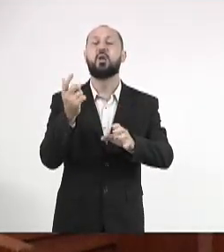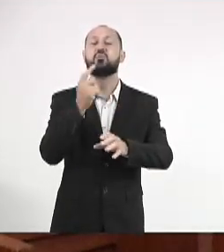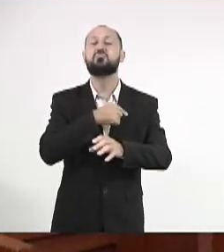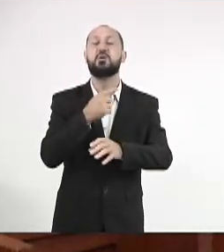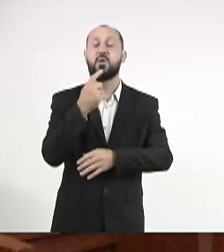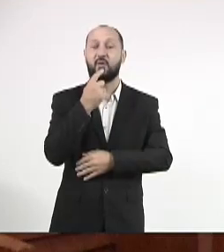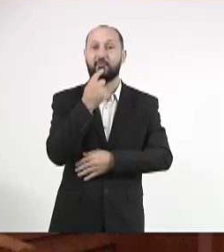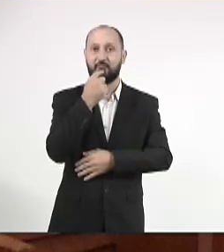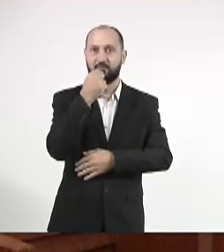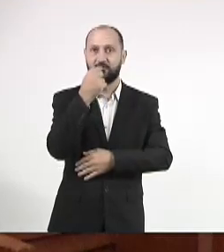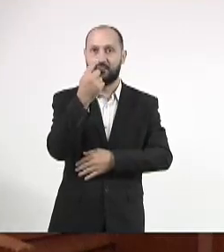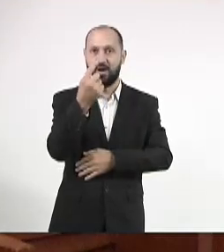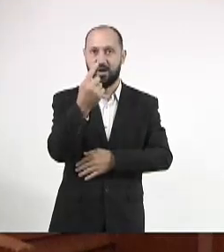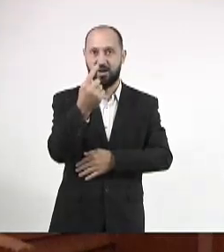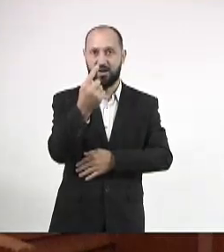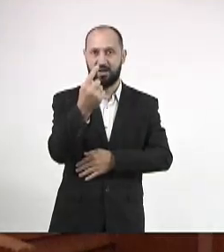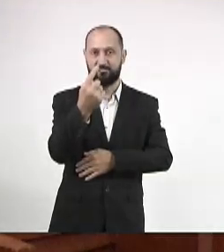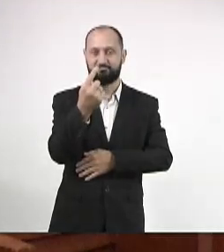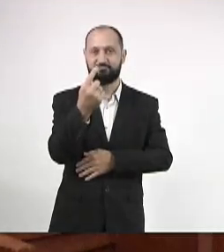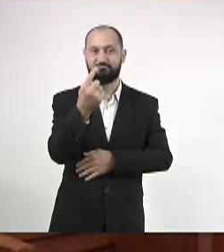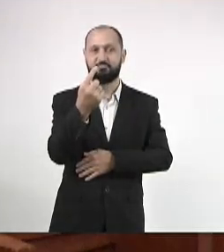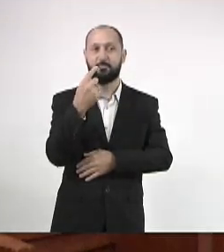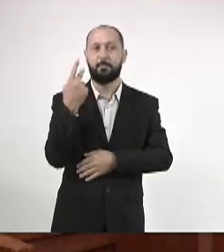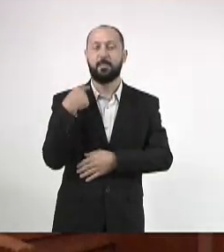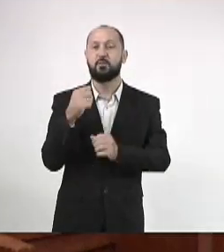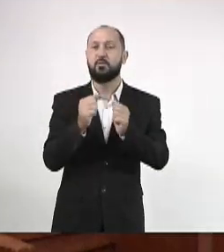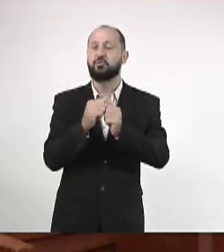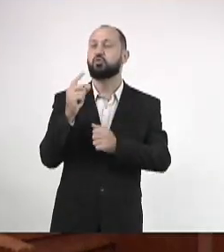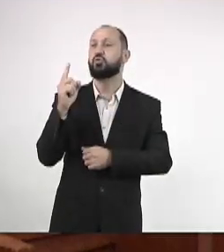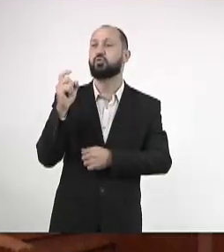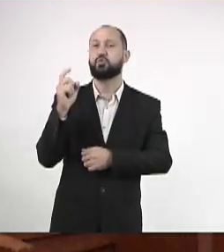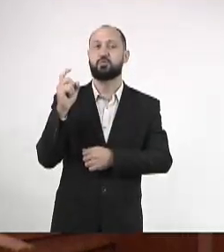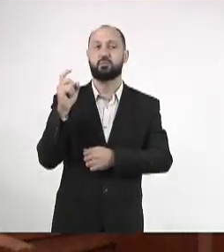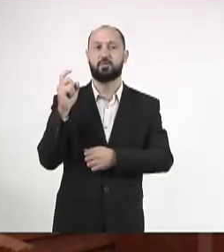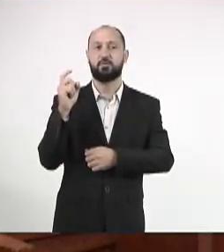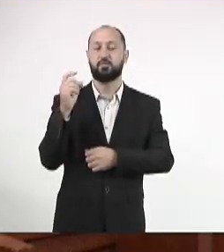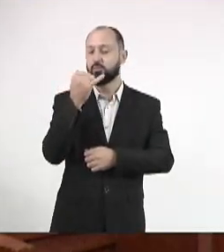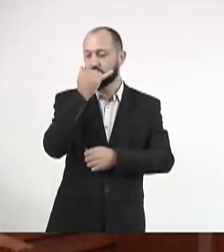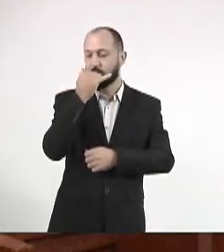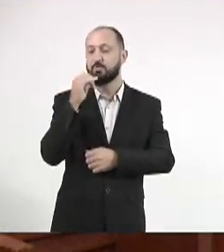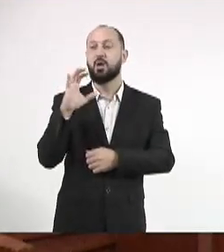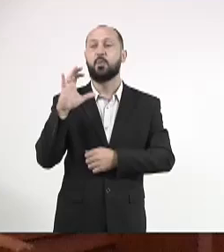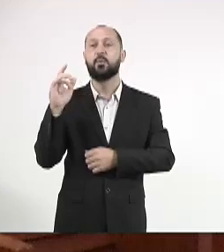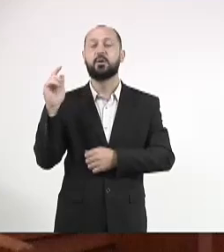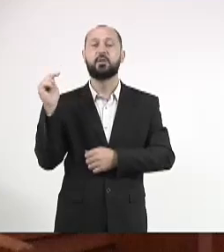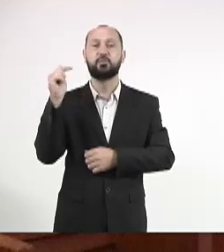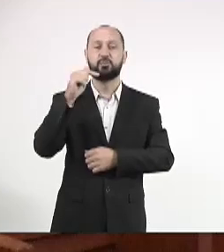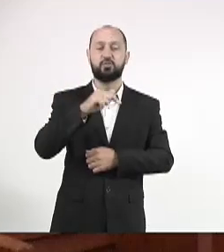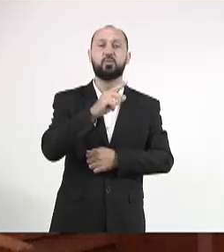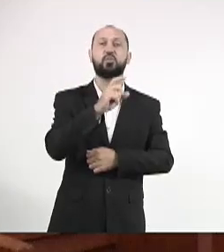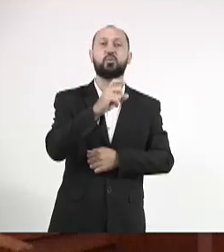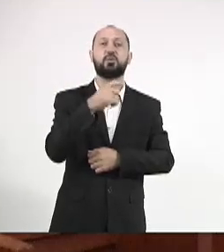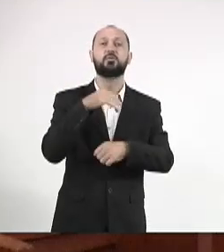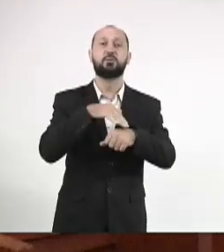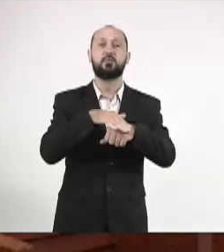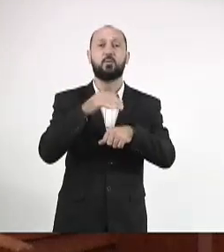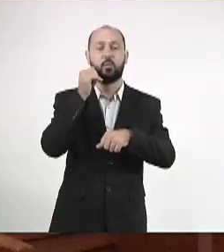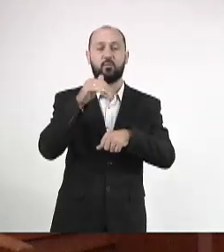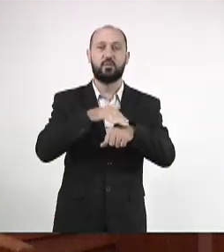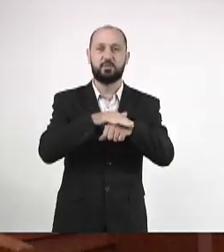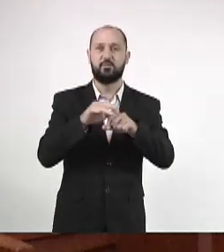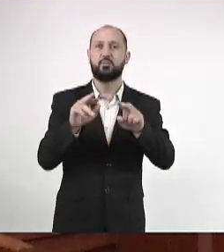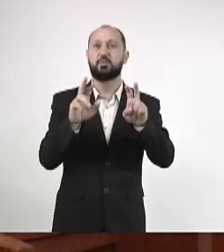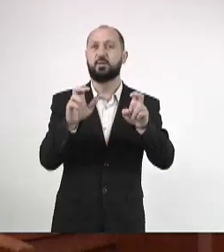verbalizar o sofrimento dela, numa viagem que fazíamos de Dourados, de Campo Grande a Dourados, entre mulheres que conversávamos sobre o